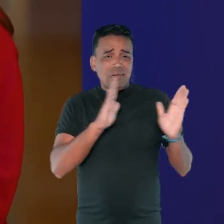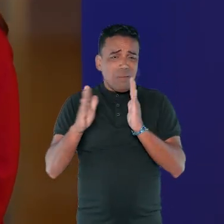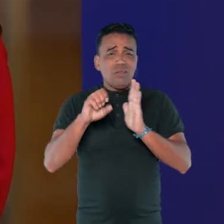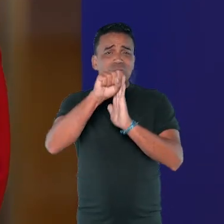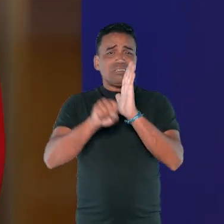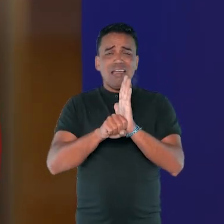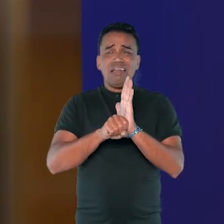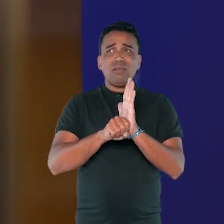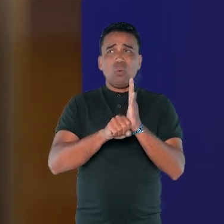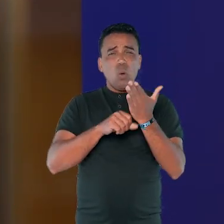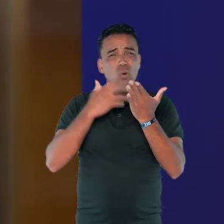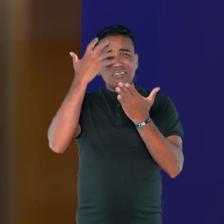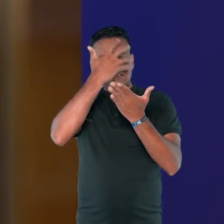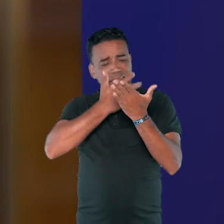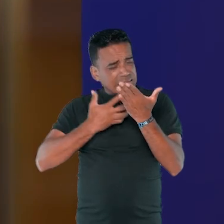mal de vista.